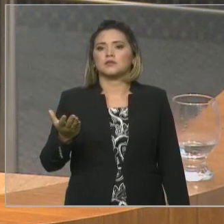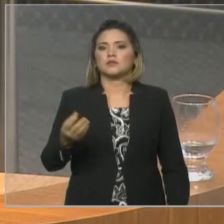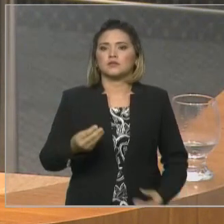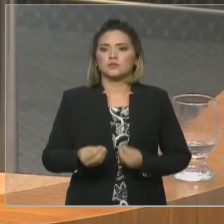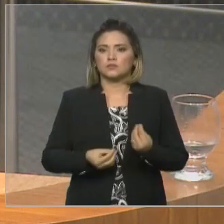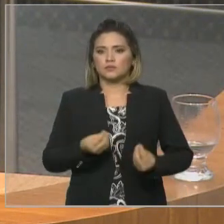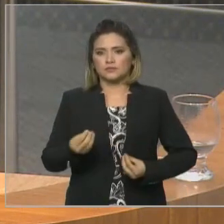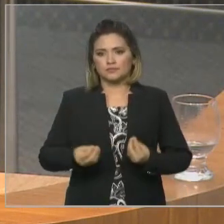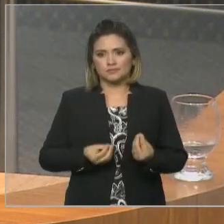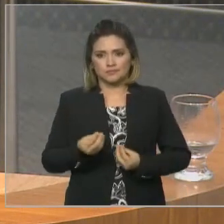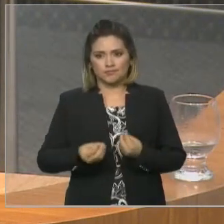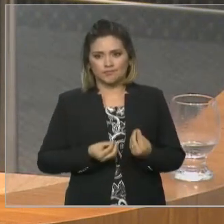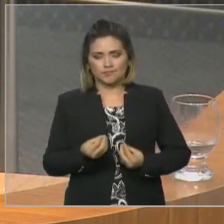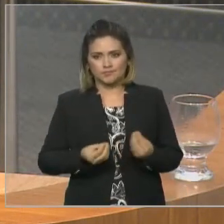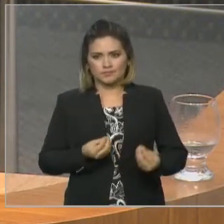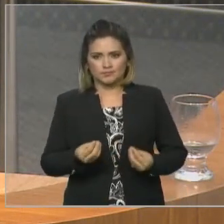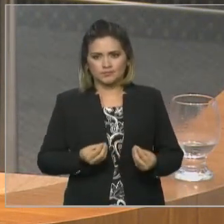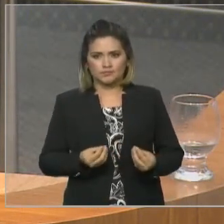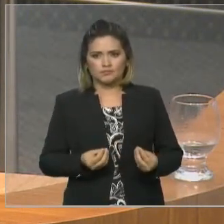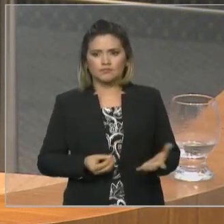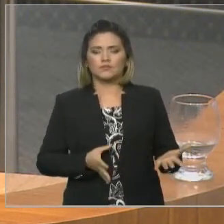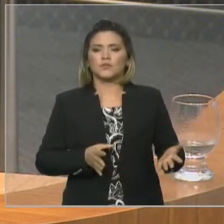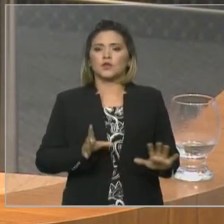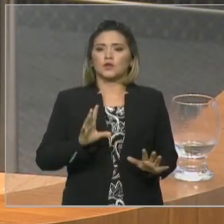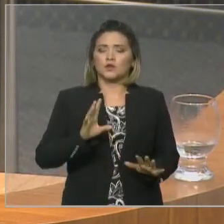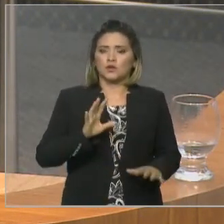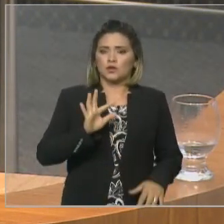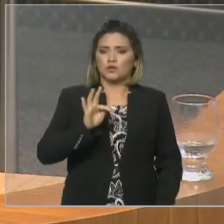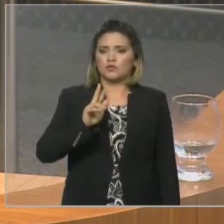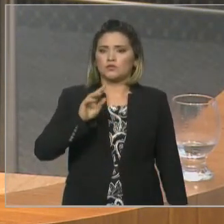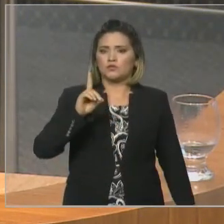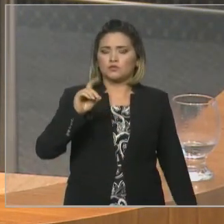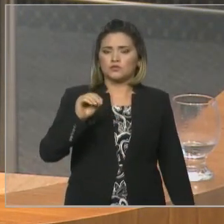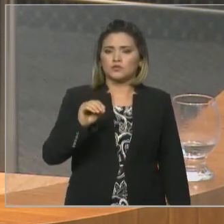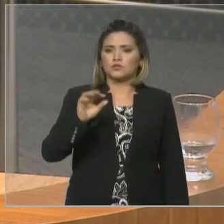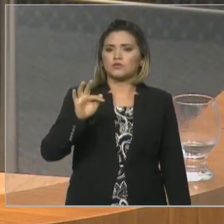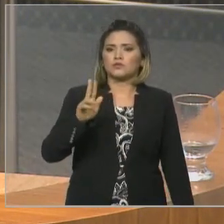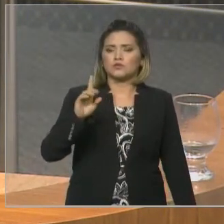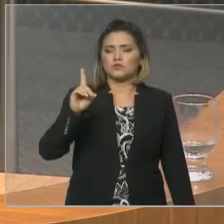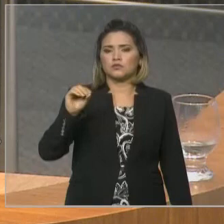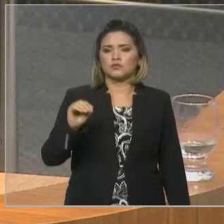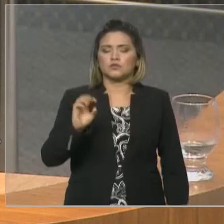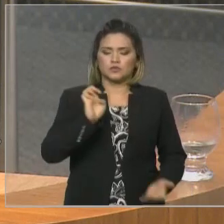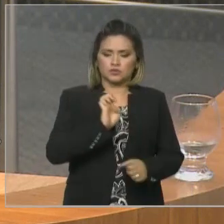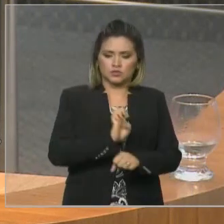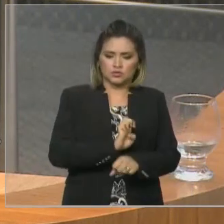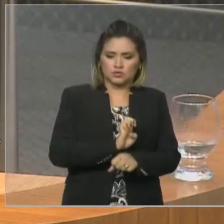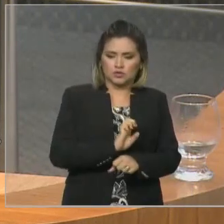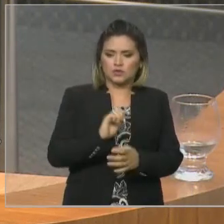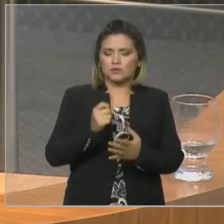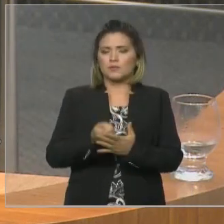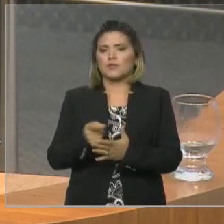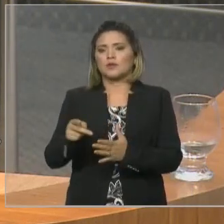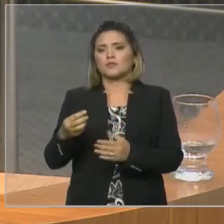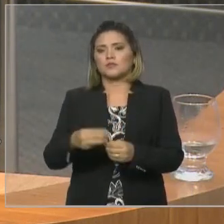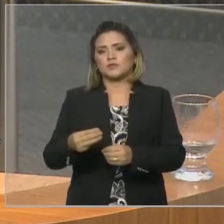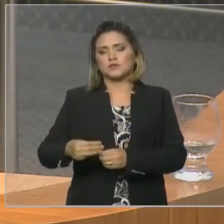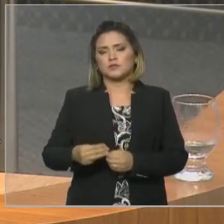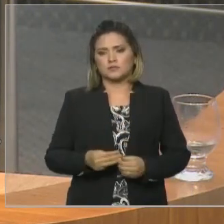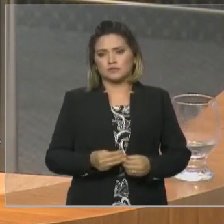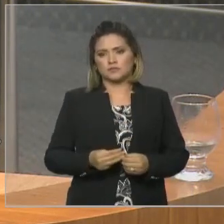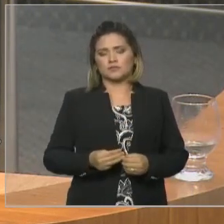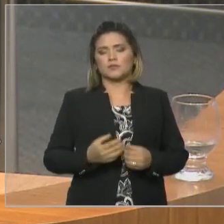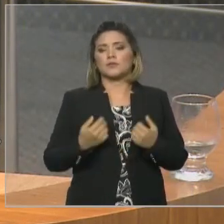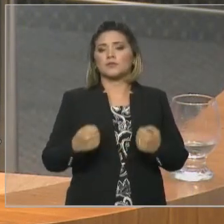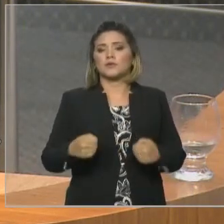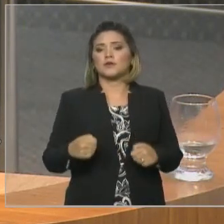a fundo, fundo do Estado para o fundo do município. Transferência do recurso dar-se-á mediante prévia adesão do município à PECAPS.